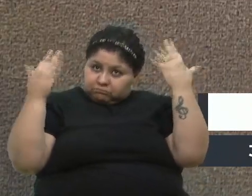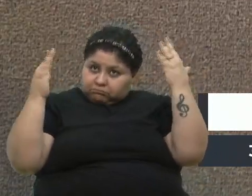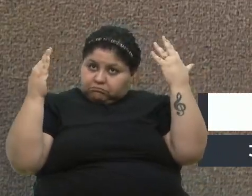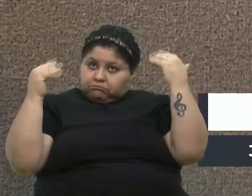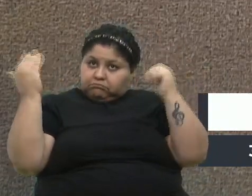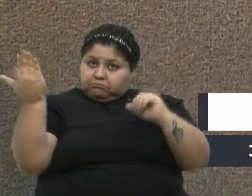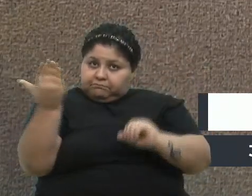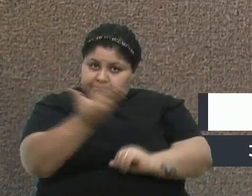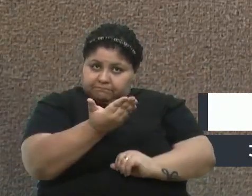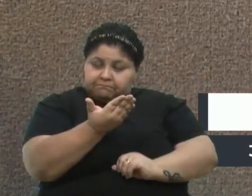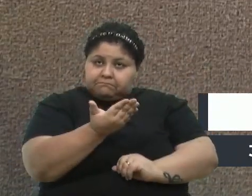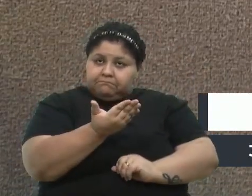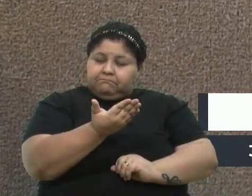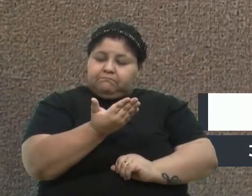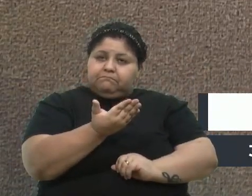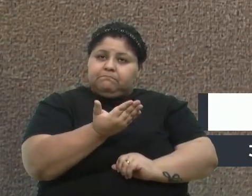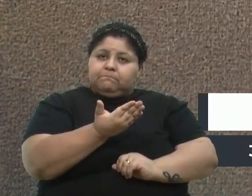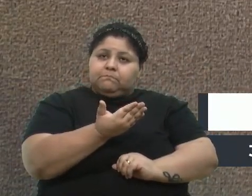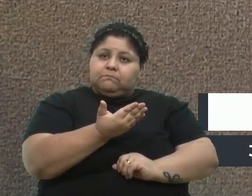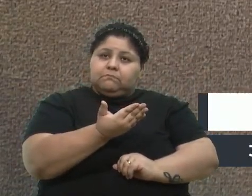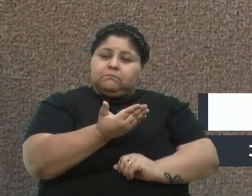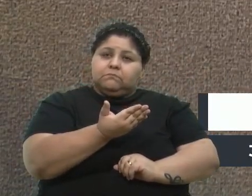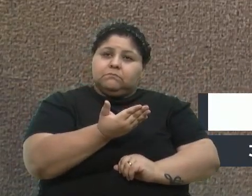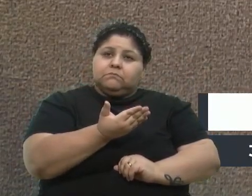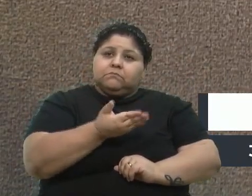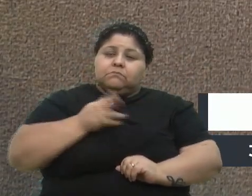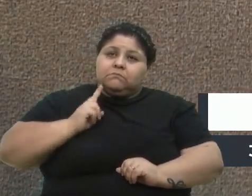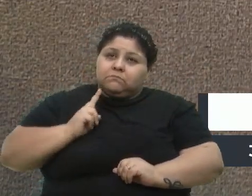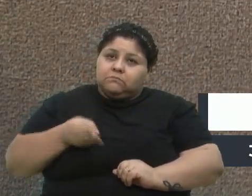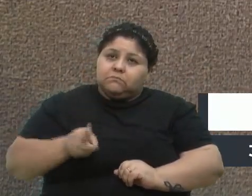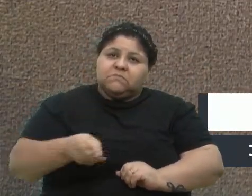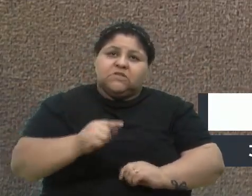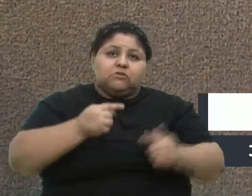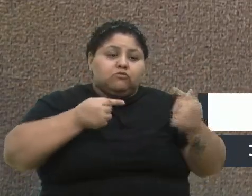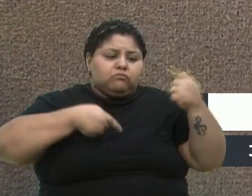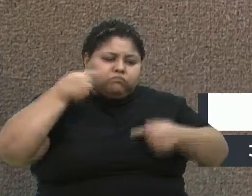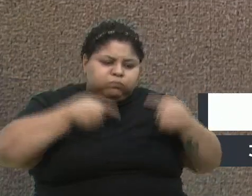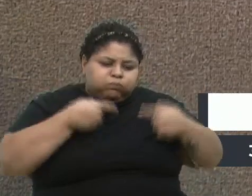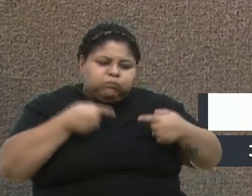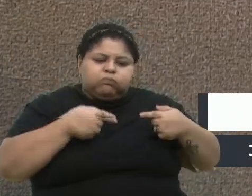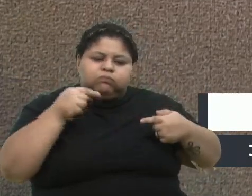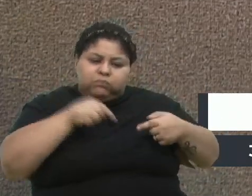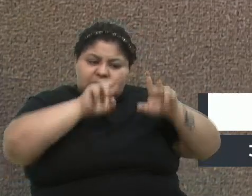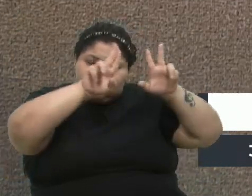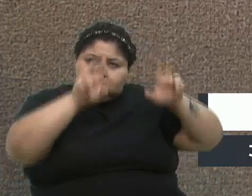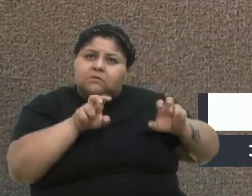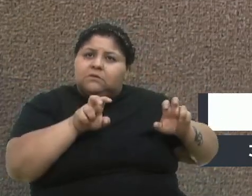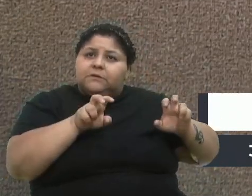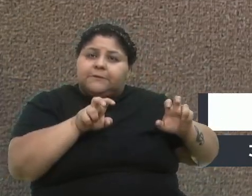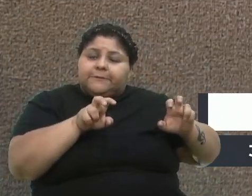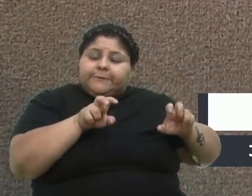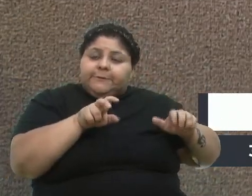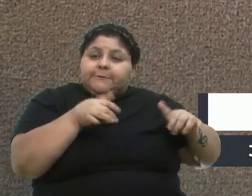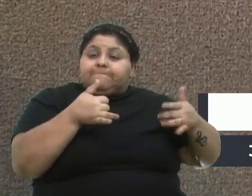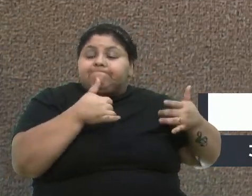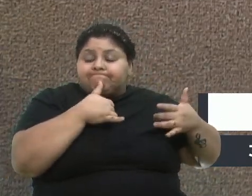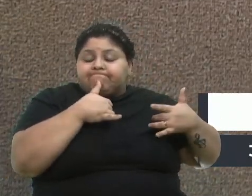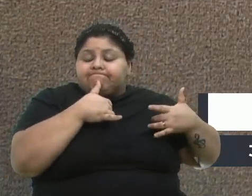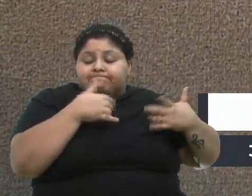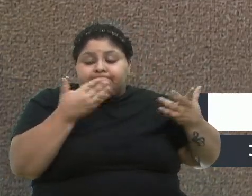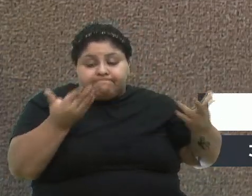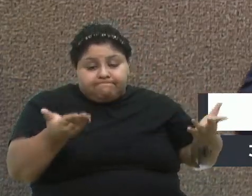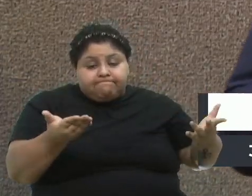Excelência, e estaremos sempre discutindo isso, né? Pena que ainda,